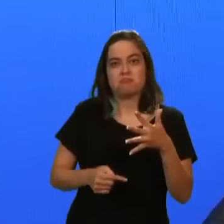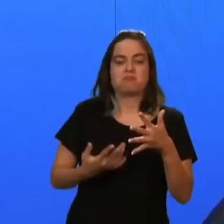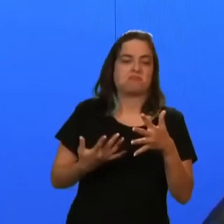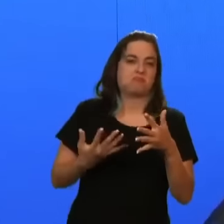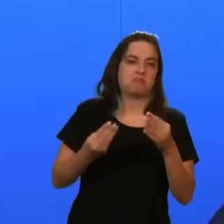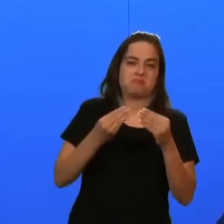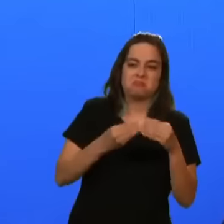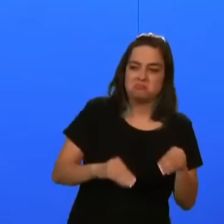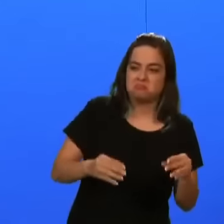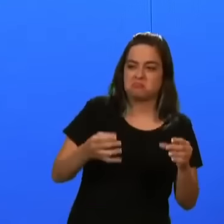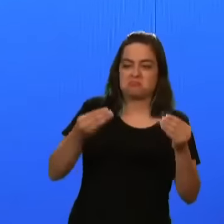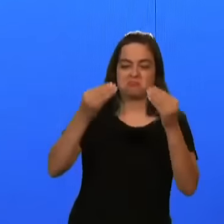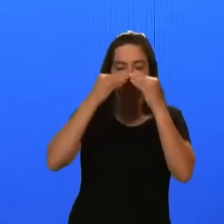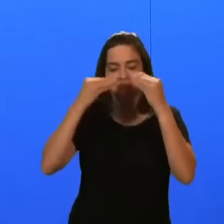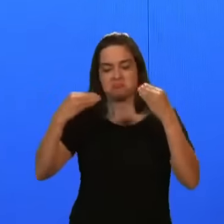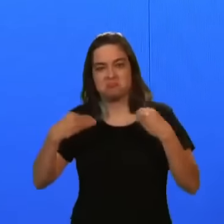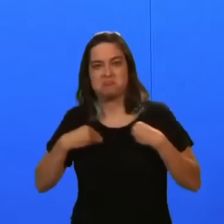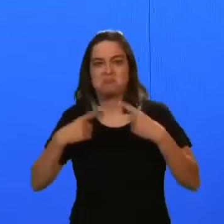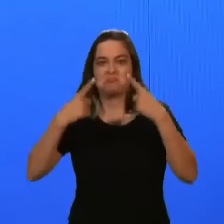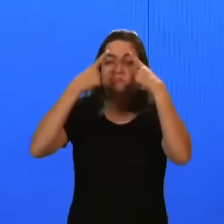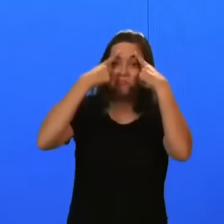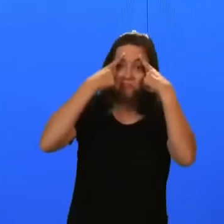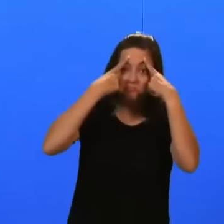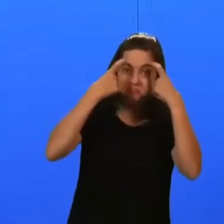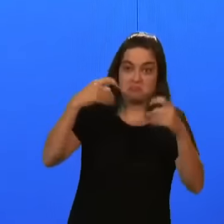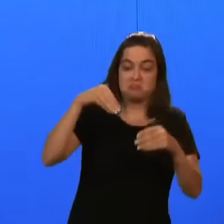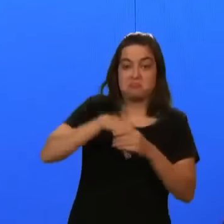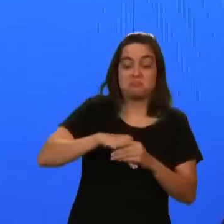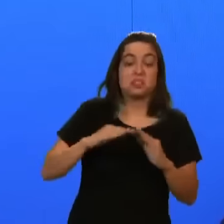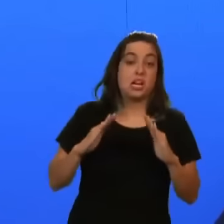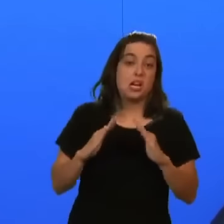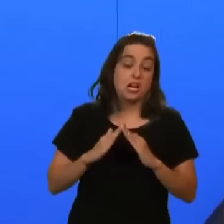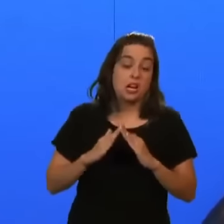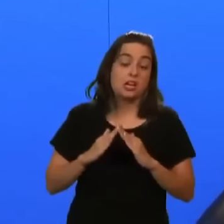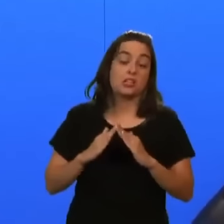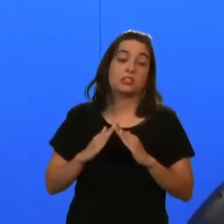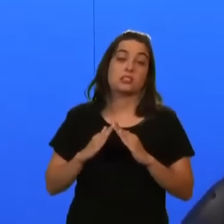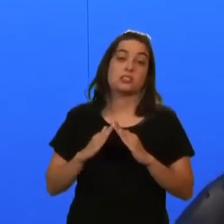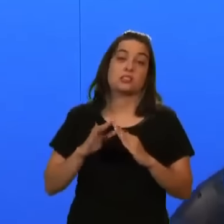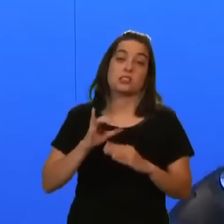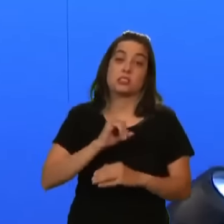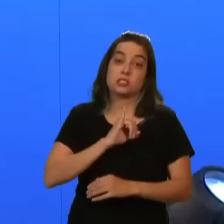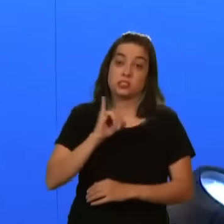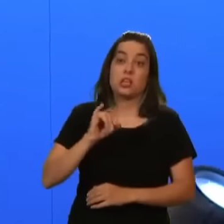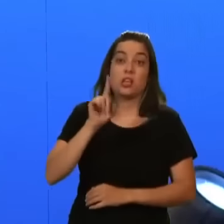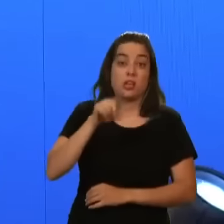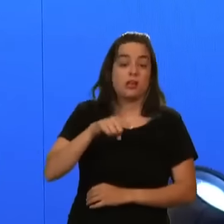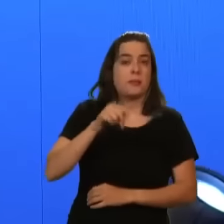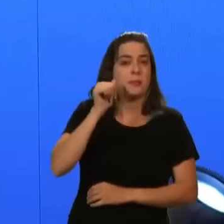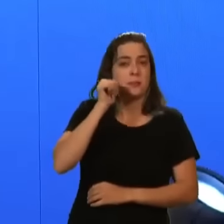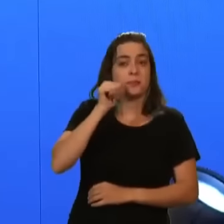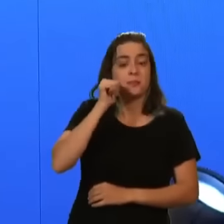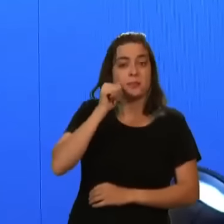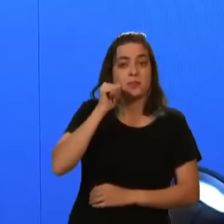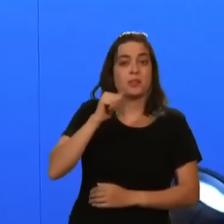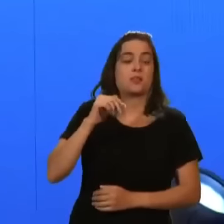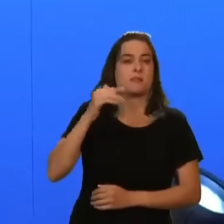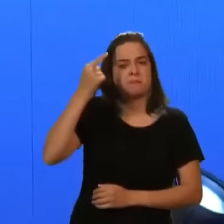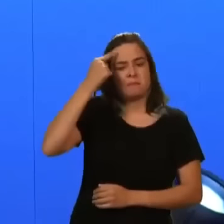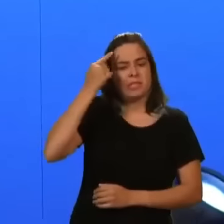decepções, abandono, violência doméstica, né? Se você é essa mulher que na vida adulta